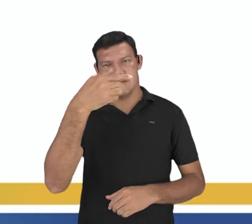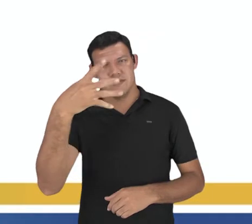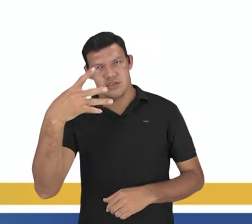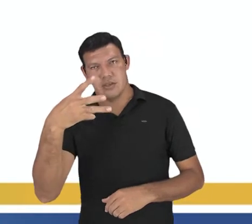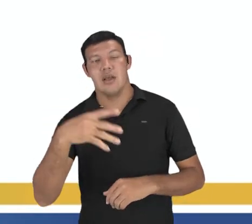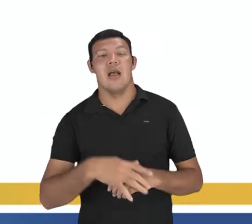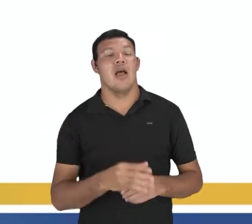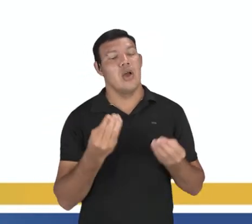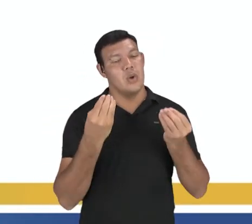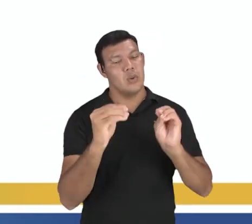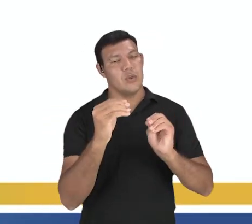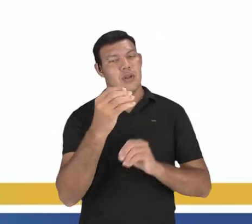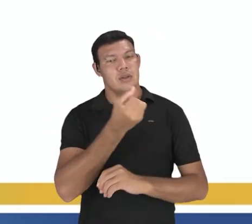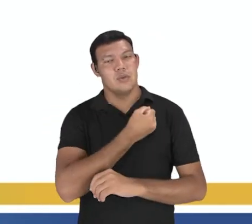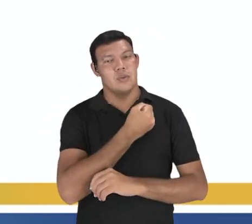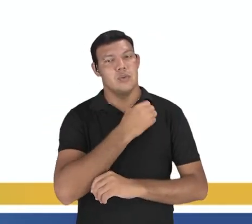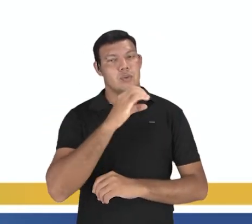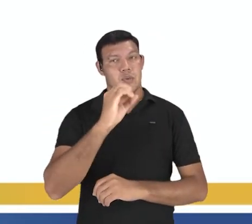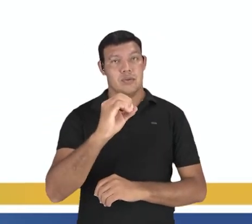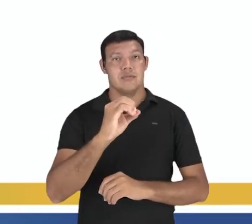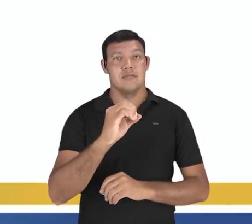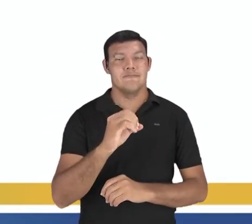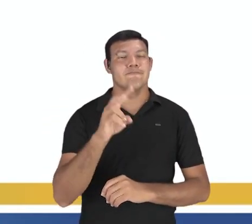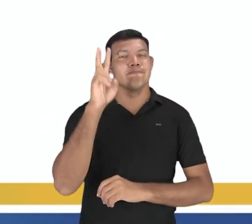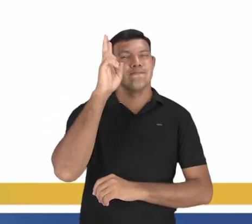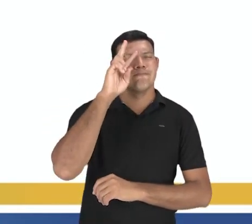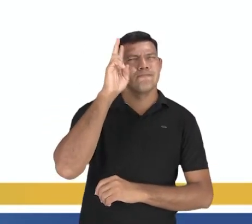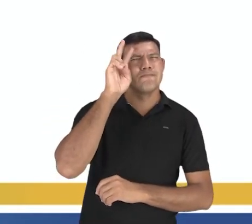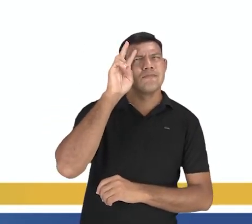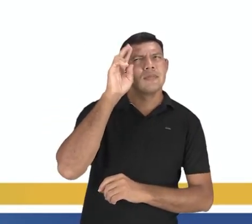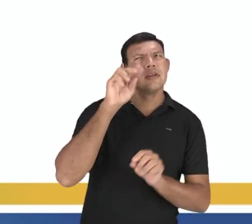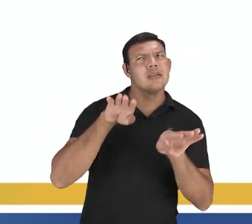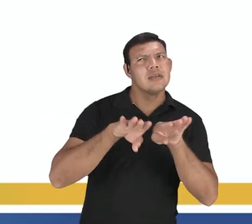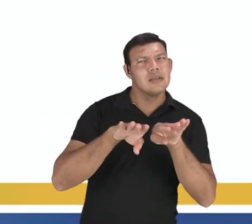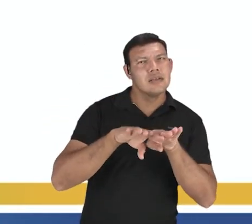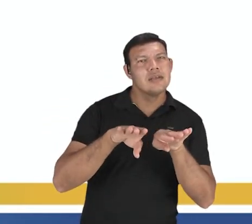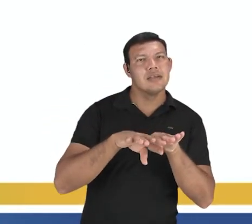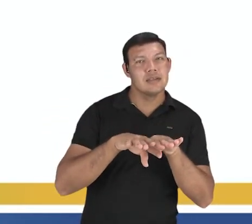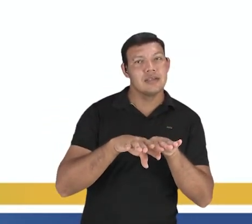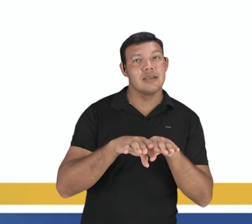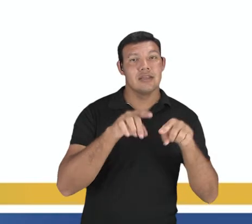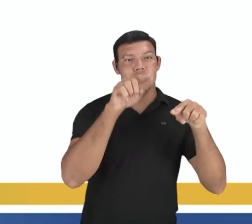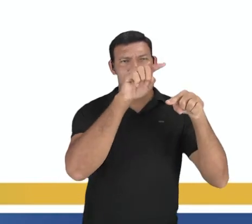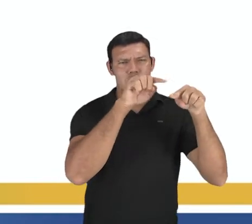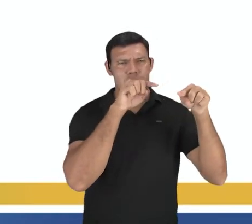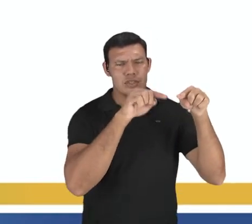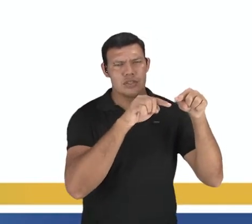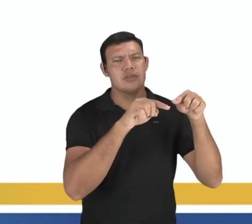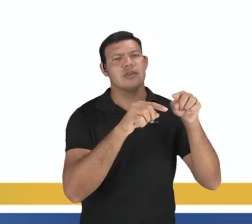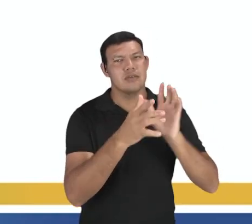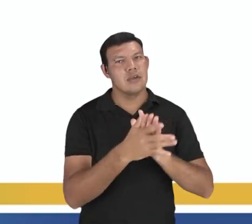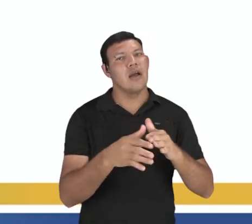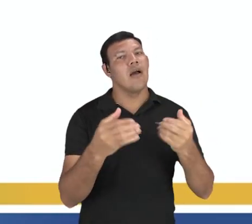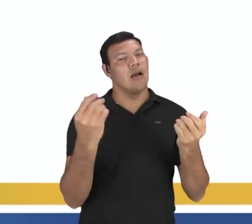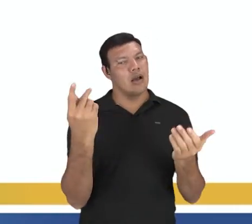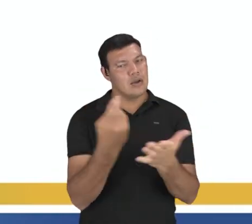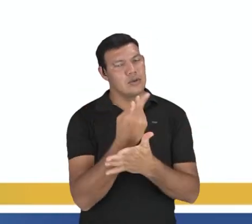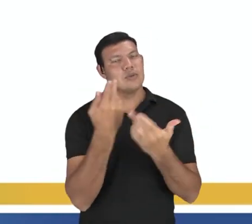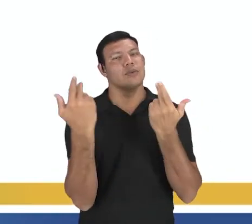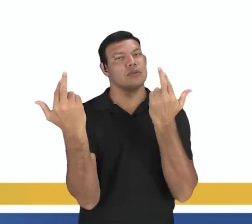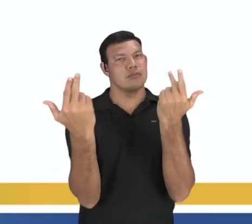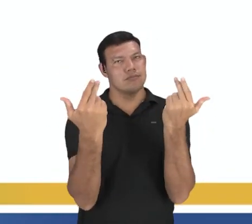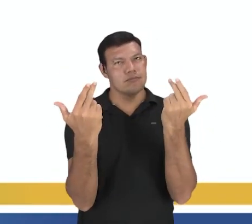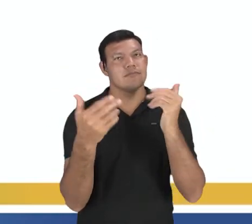foi necessário adicionar um Zé Oi e aí eu vou lembrar agora e nada a visão também acontece da mesma